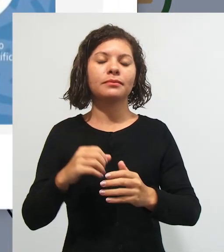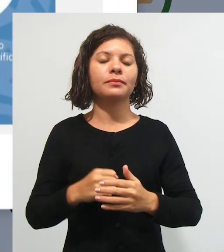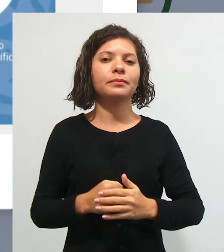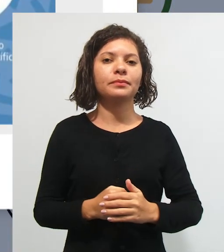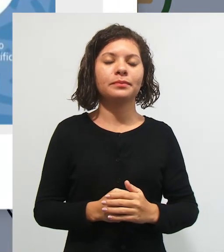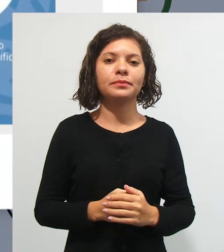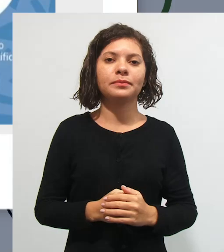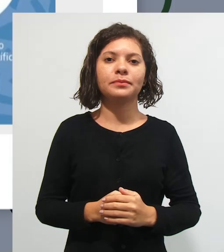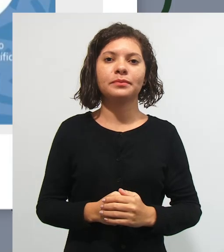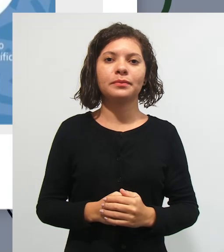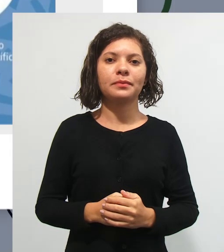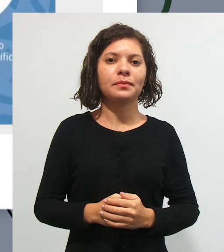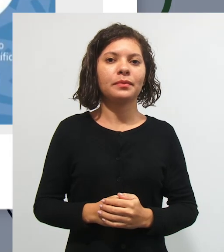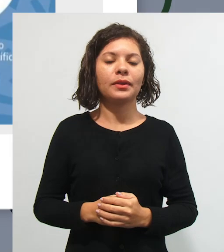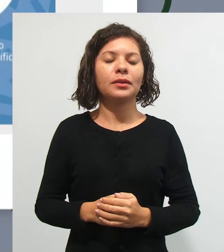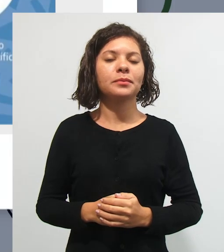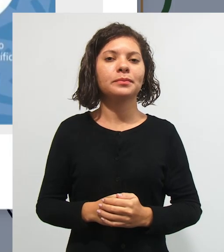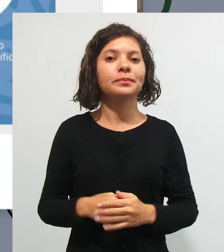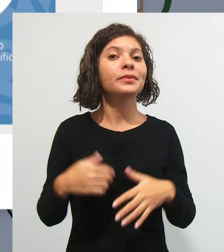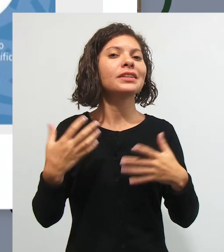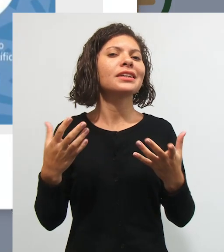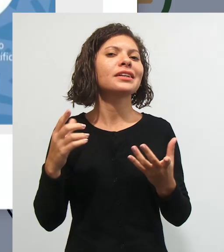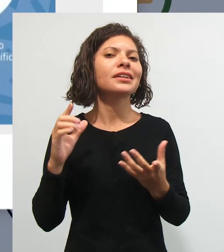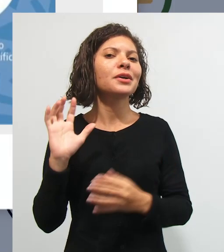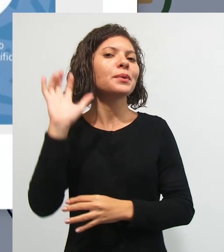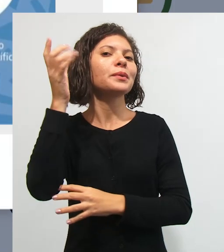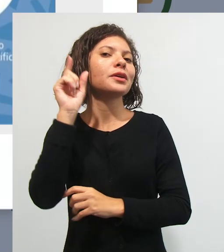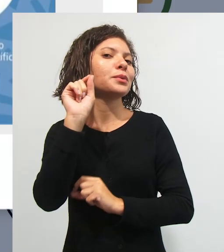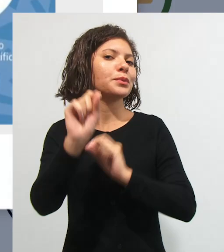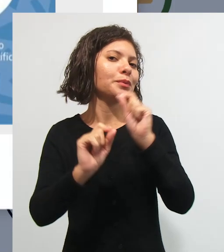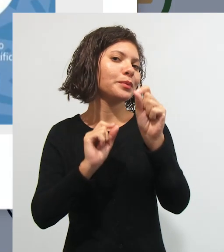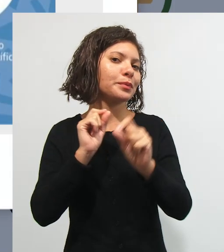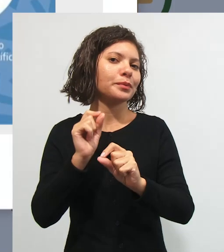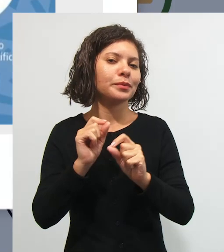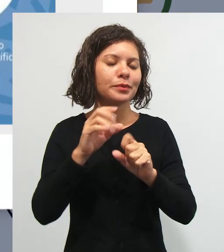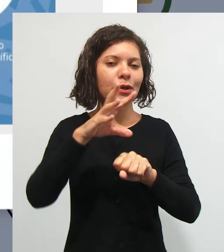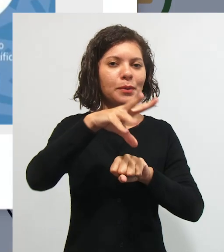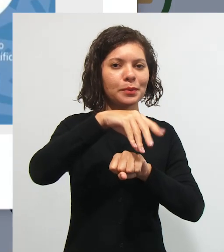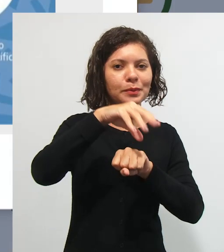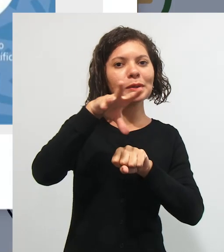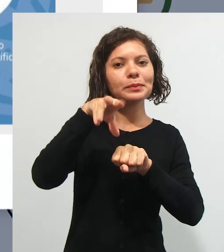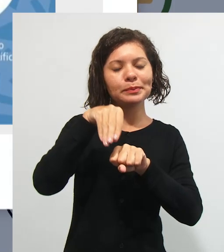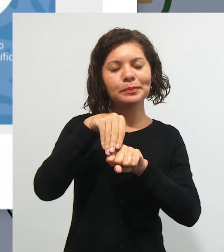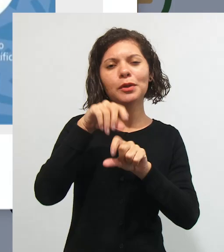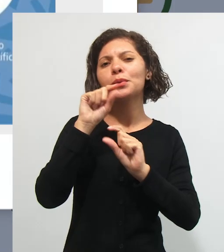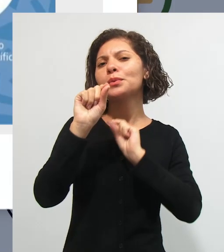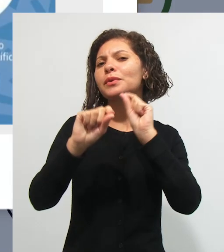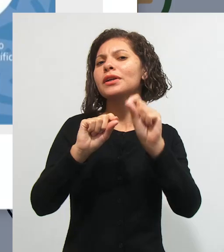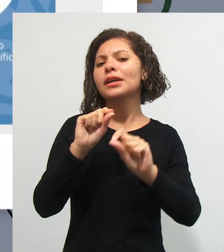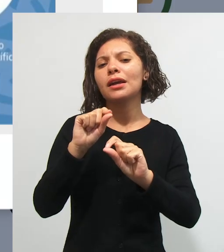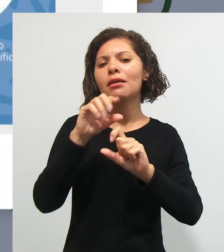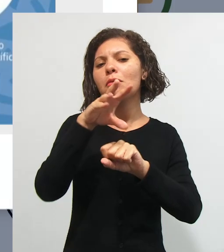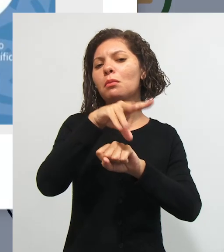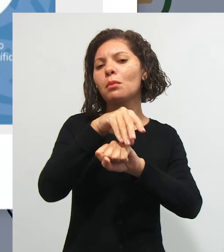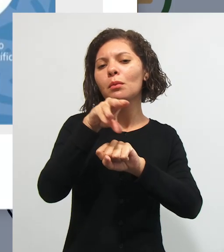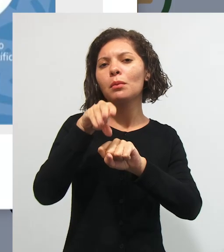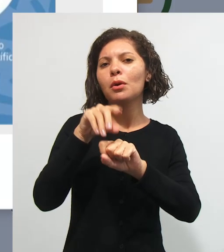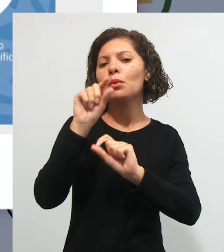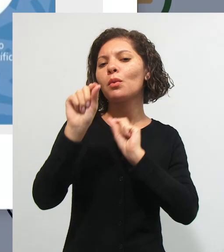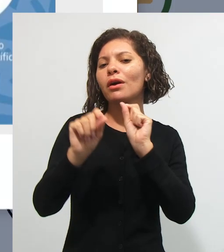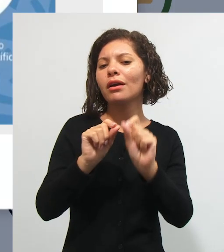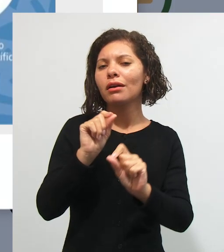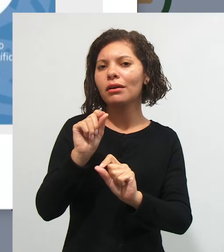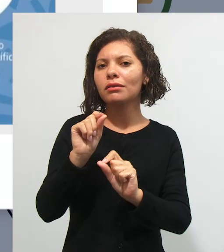todo esse movimento vai gerar o quê? Vai gerar esse conhecimento. E o que é conhecimento? Bom, o Pedro Demo, lá no